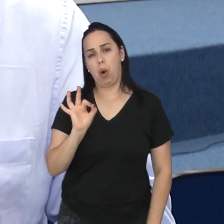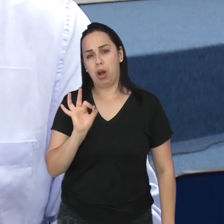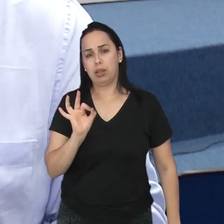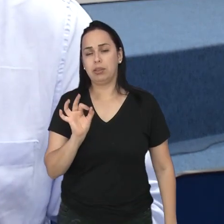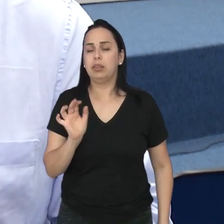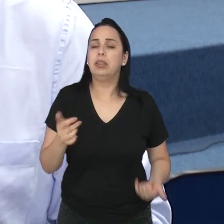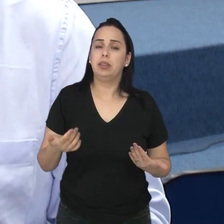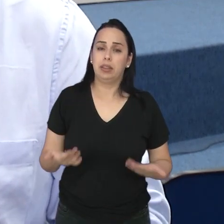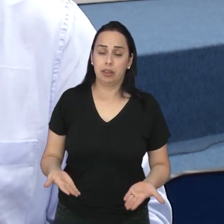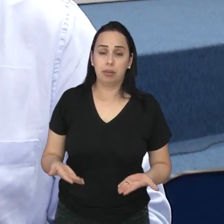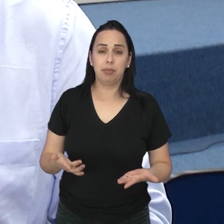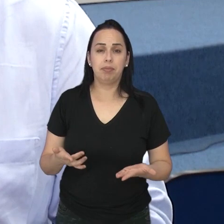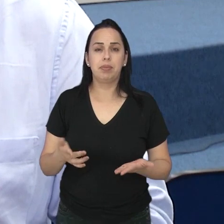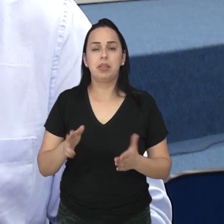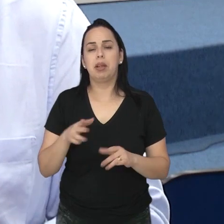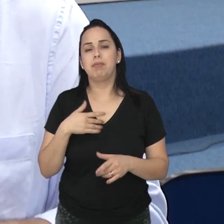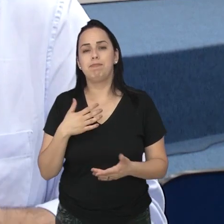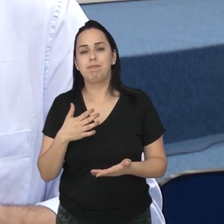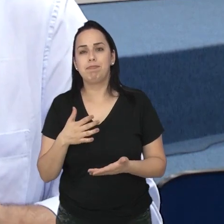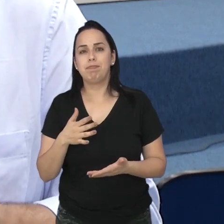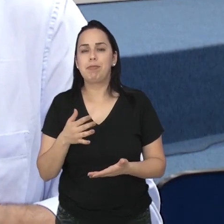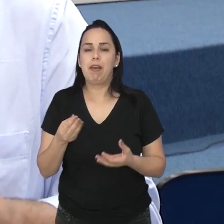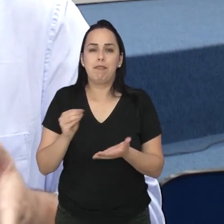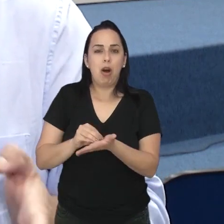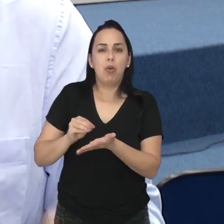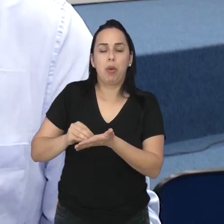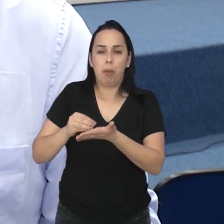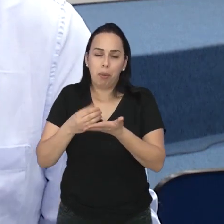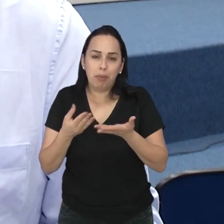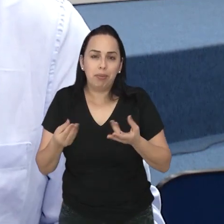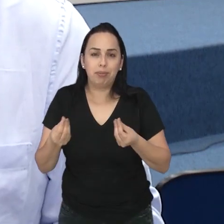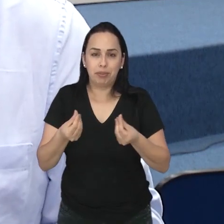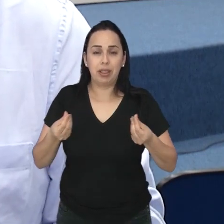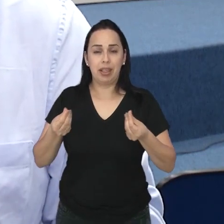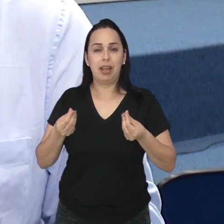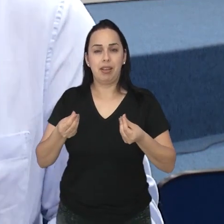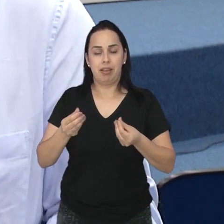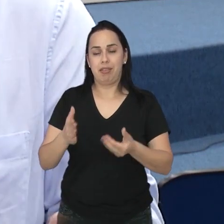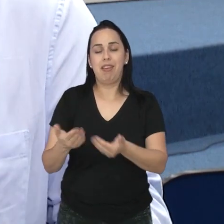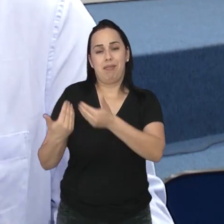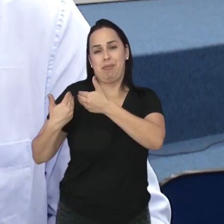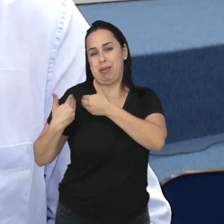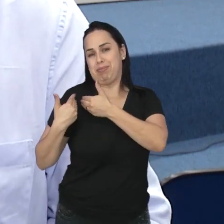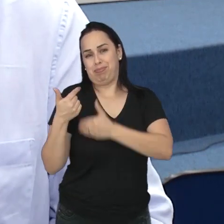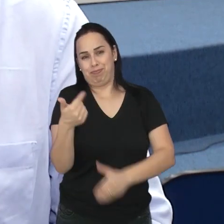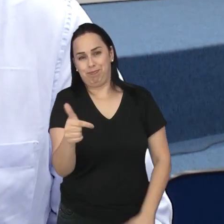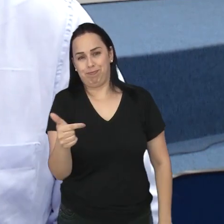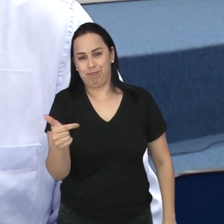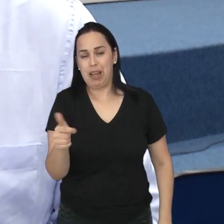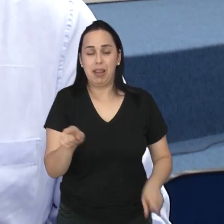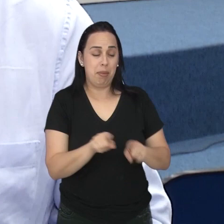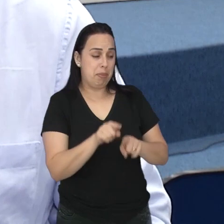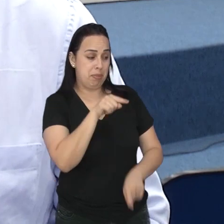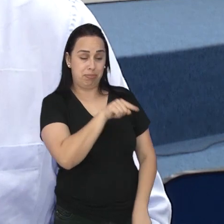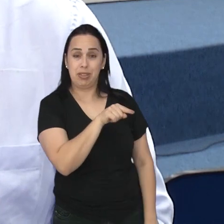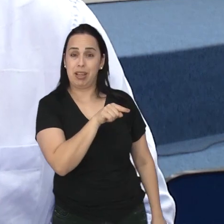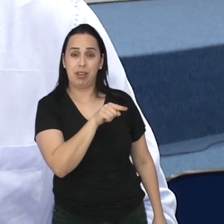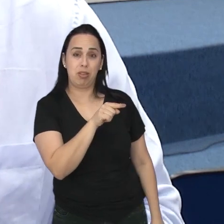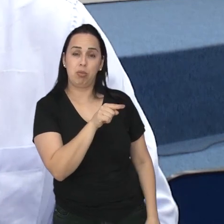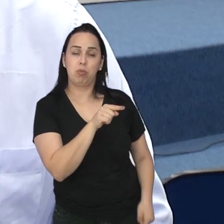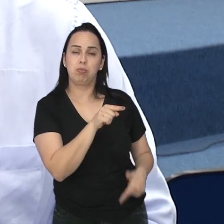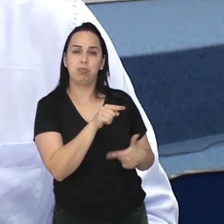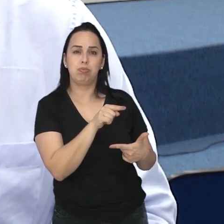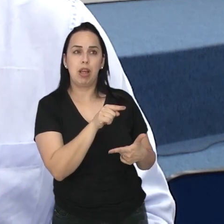responder simplesmente. Eu acho que foi, em parte, negligente, né, e irresponsável da Sabesp